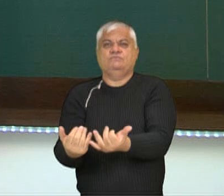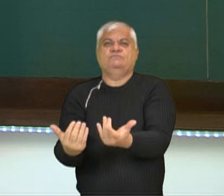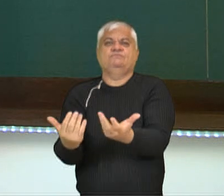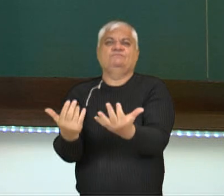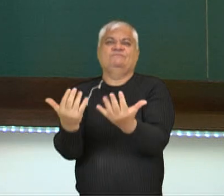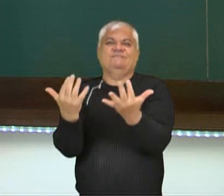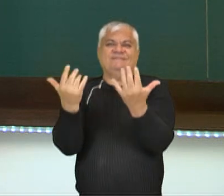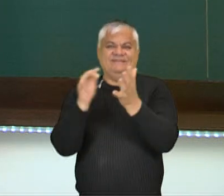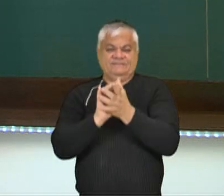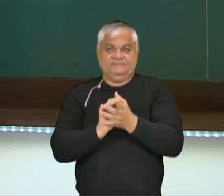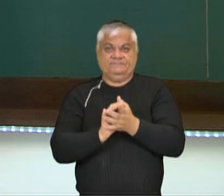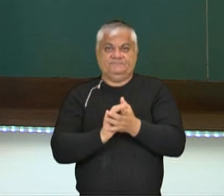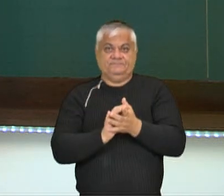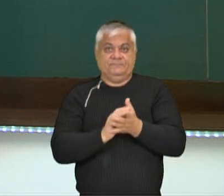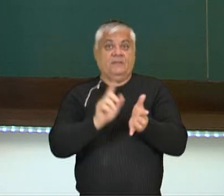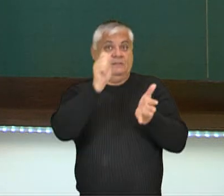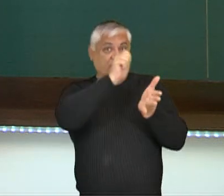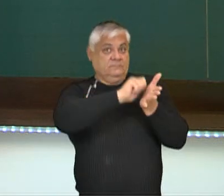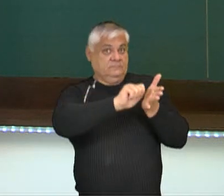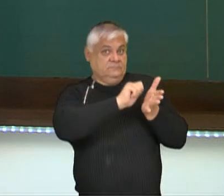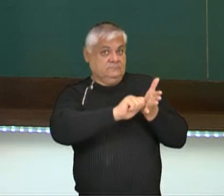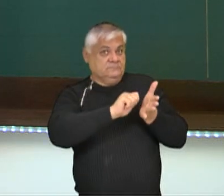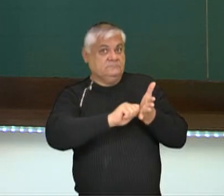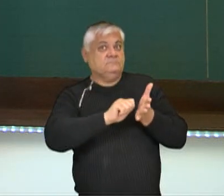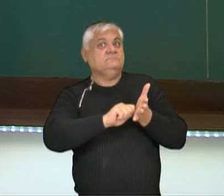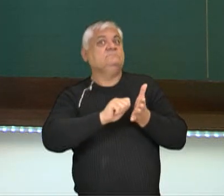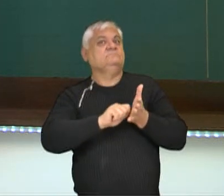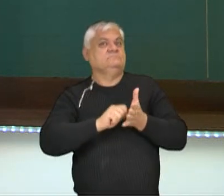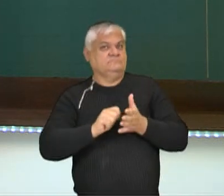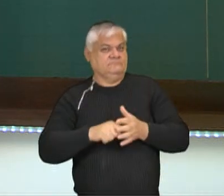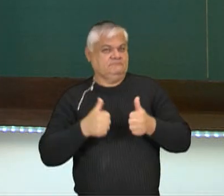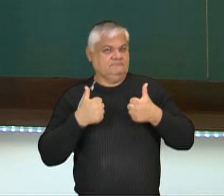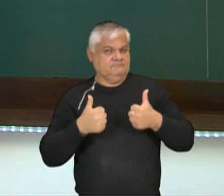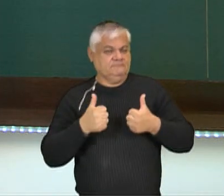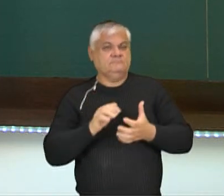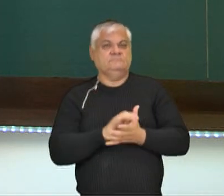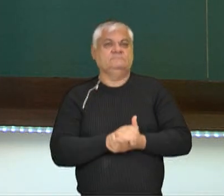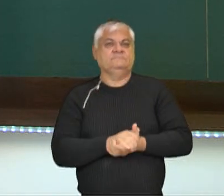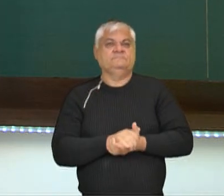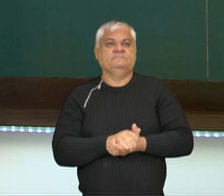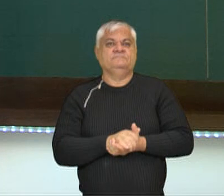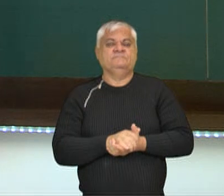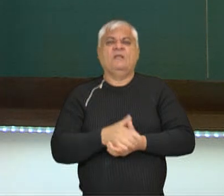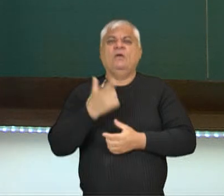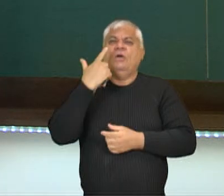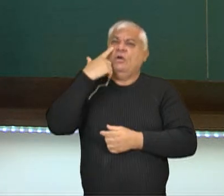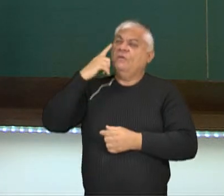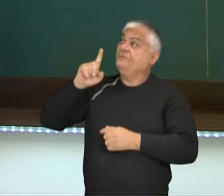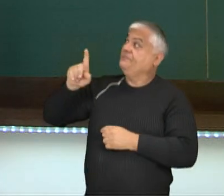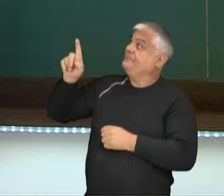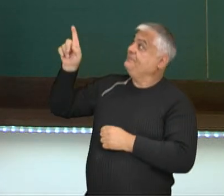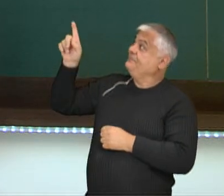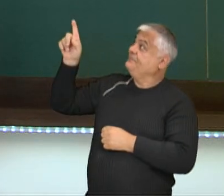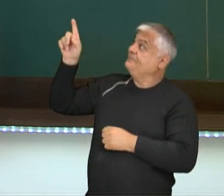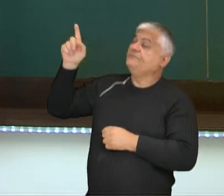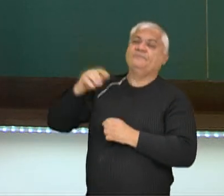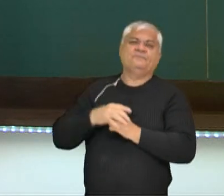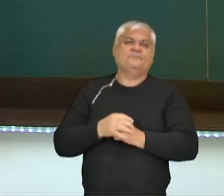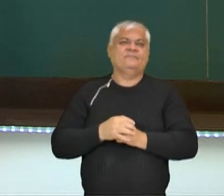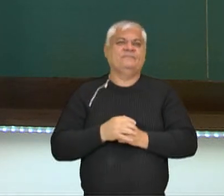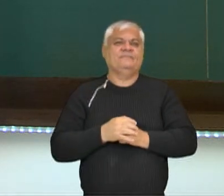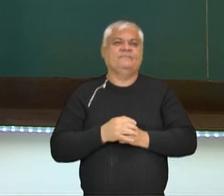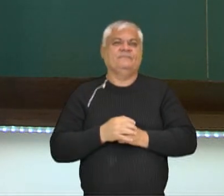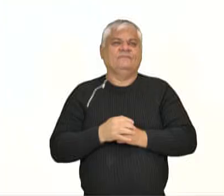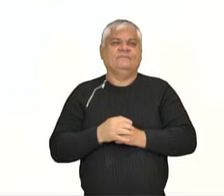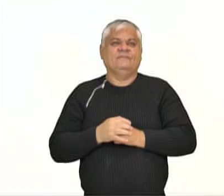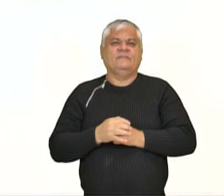aberto aí? Muito bem. E você capricha aí nas anotações. Vamos observar essa imagem aqui comigo? Olha